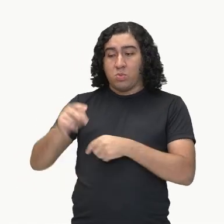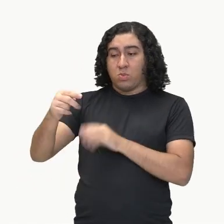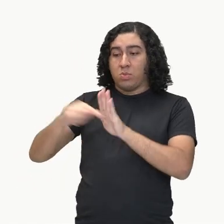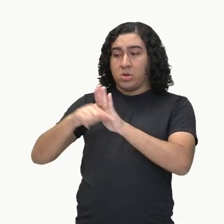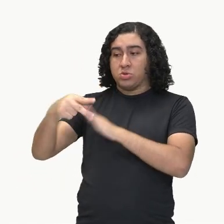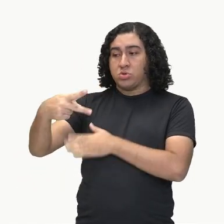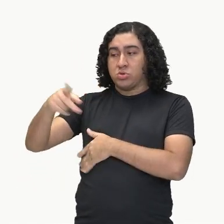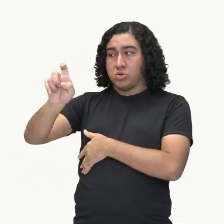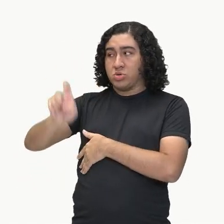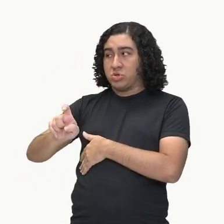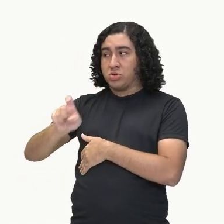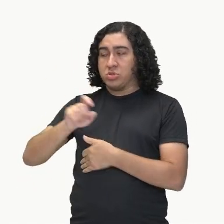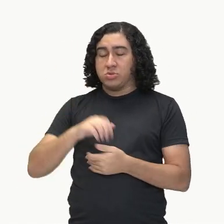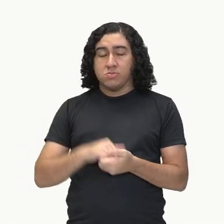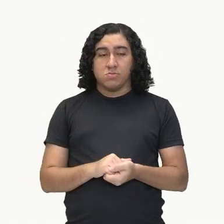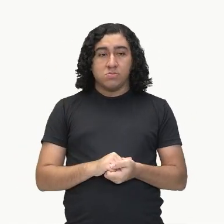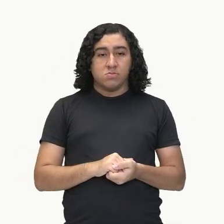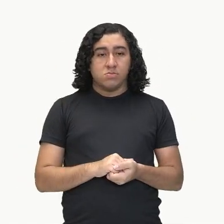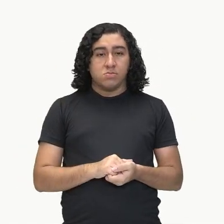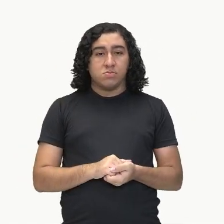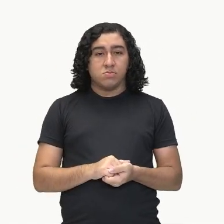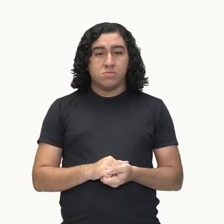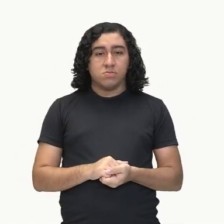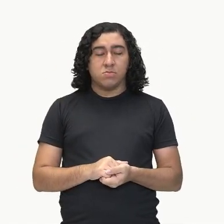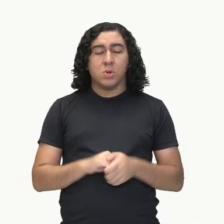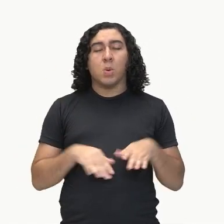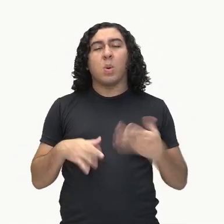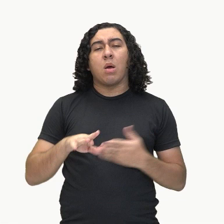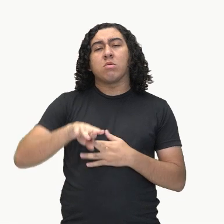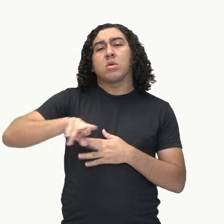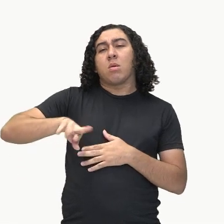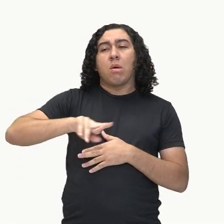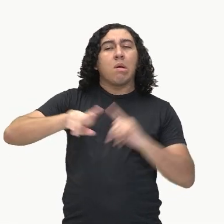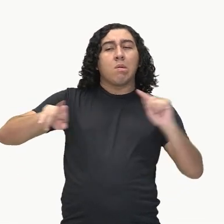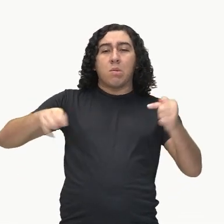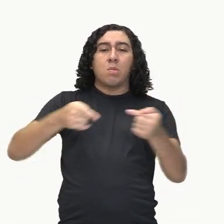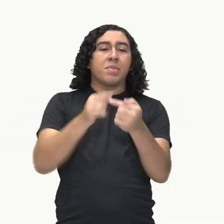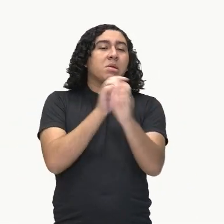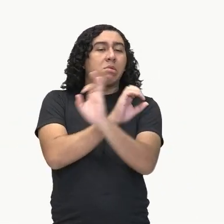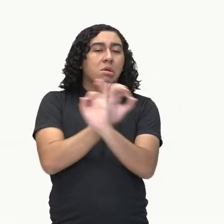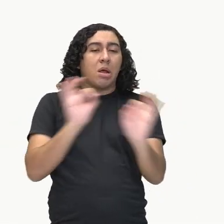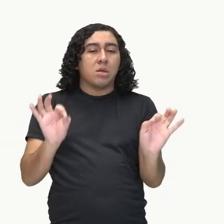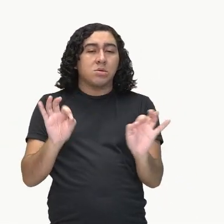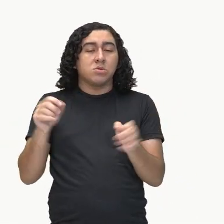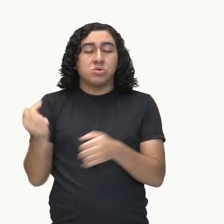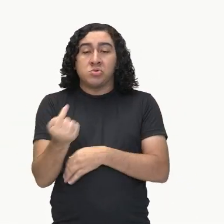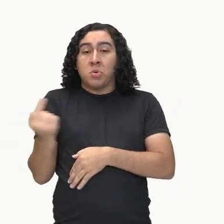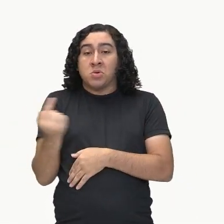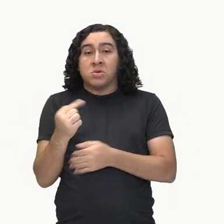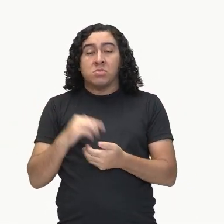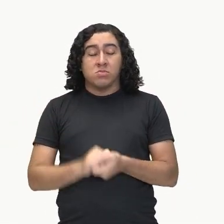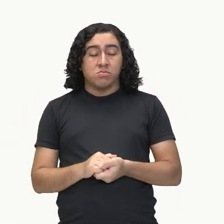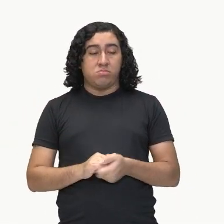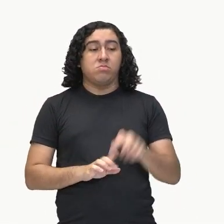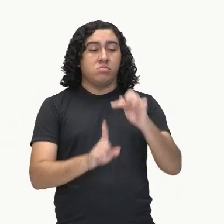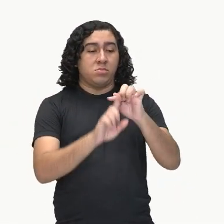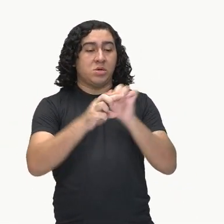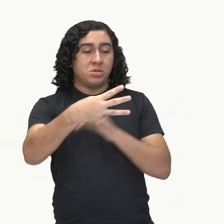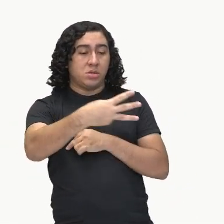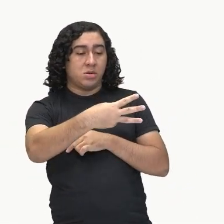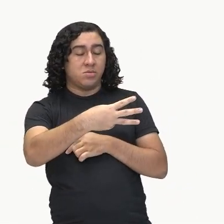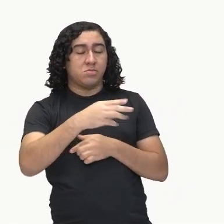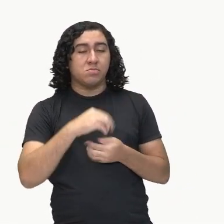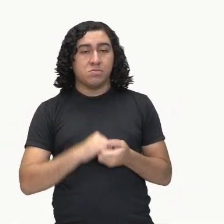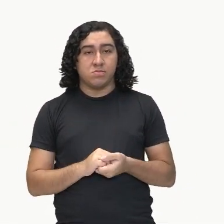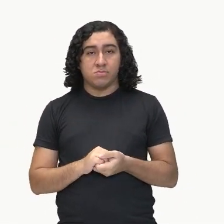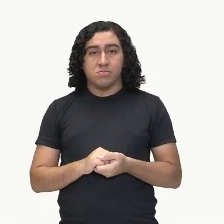2x. Quem não é semelhante a nenhum, que está sozinho no jogo, é o mais 3. Isso